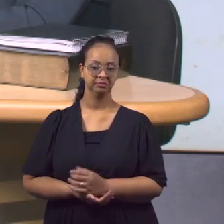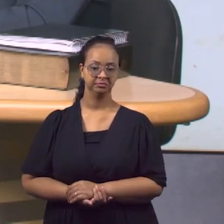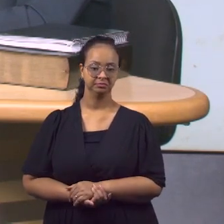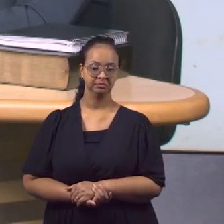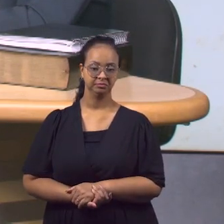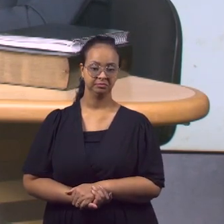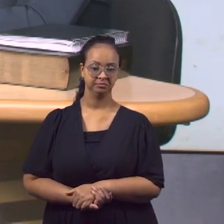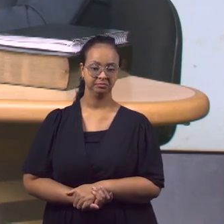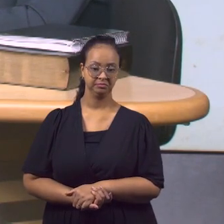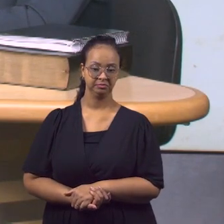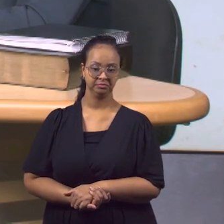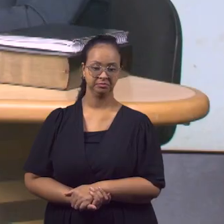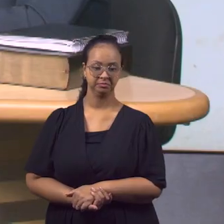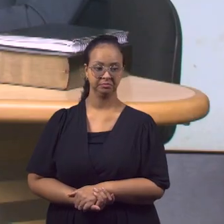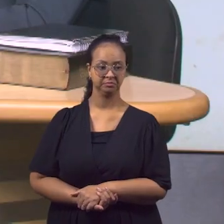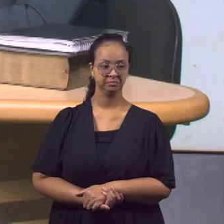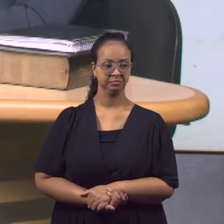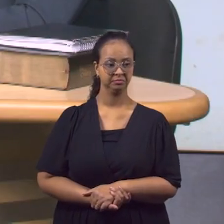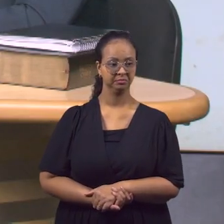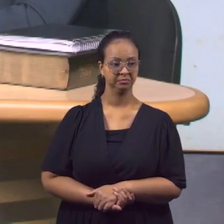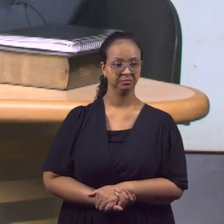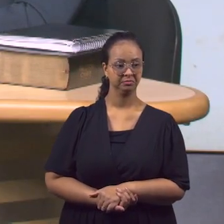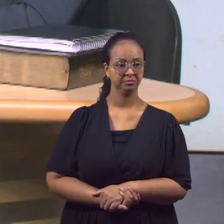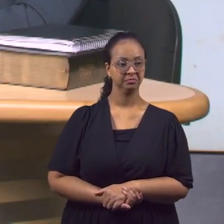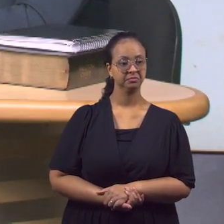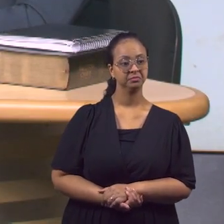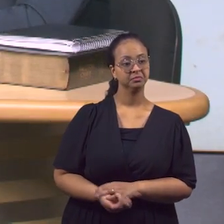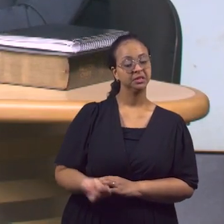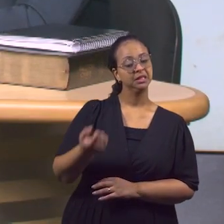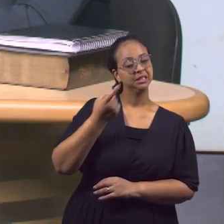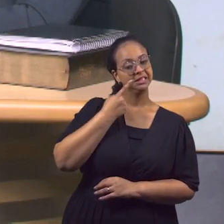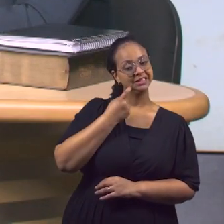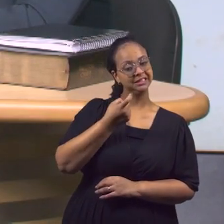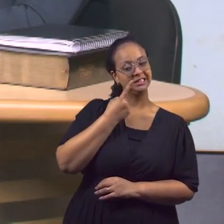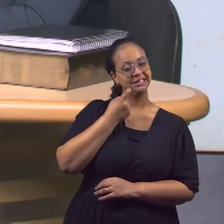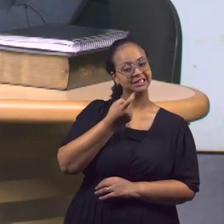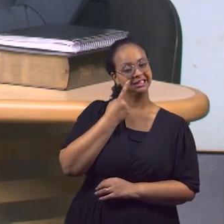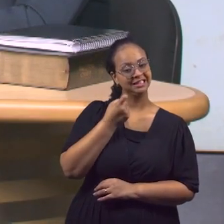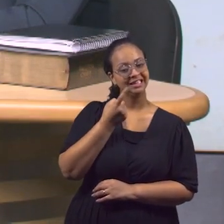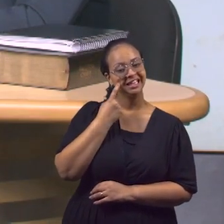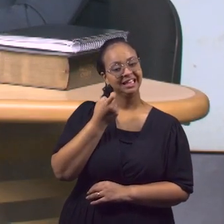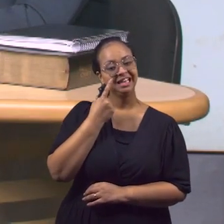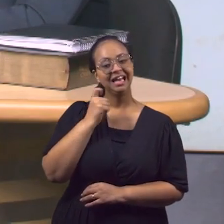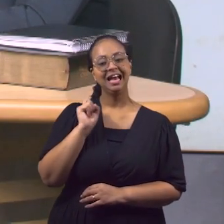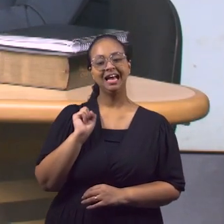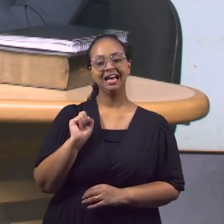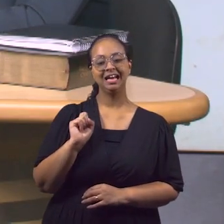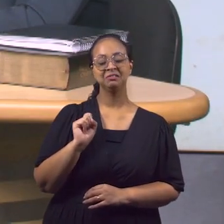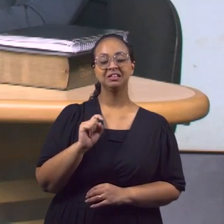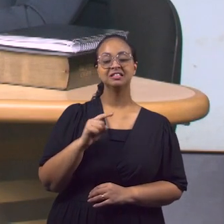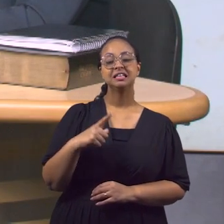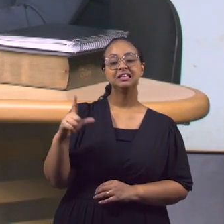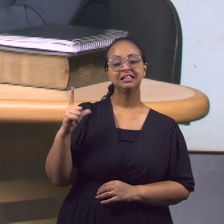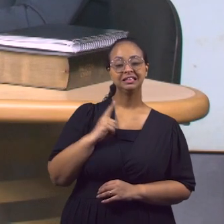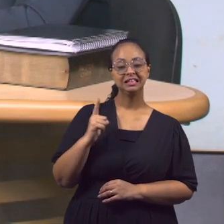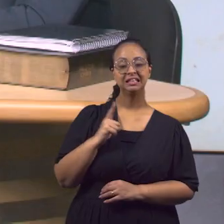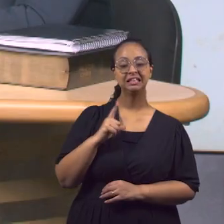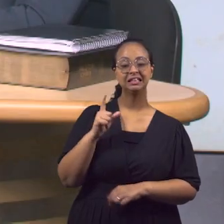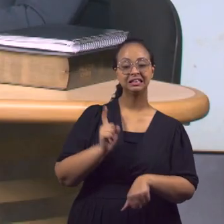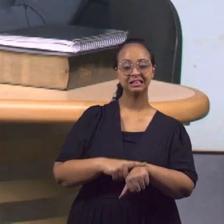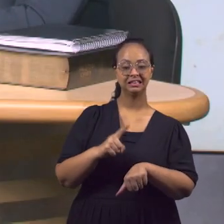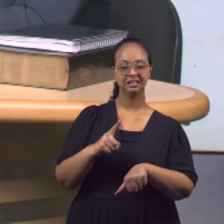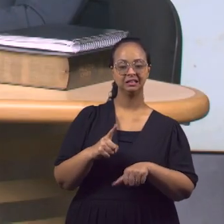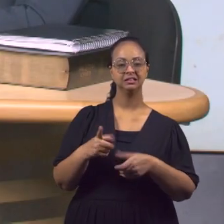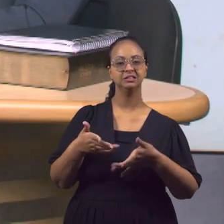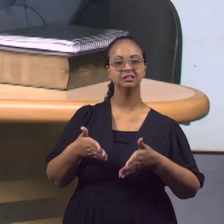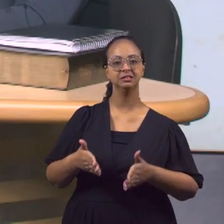curiosidade. Verdade. Interessante, Tiago e Edilei, que Sara, ela só gerou filhos